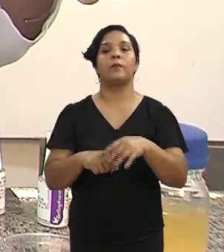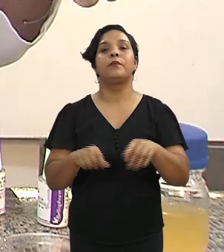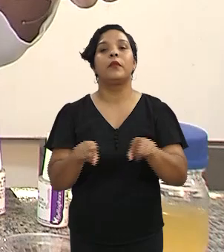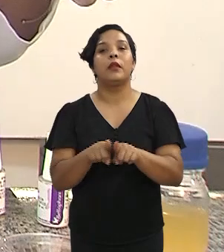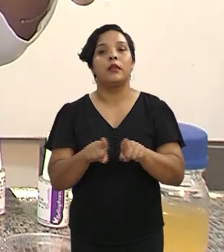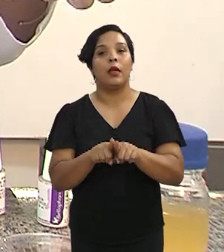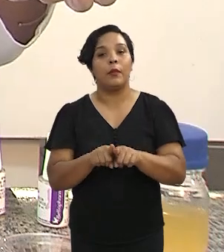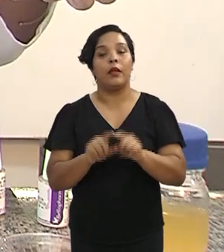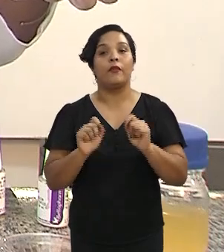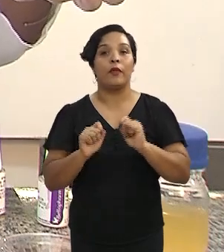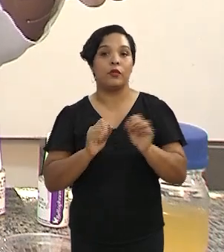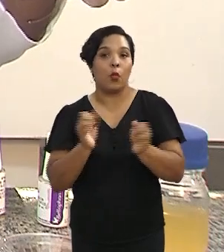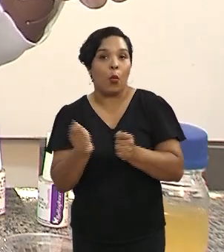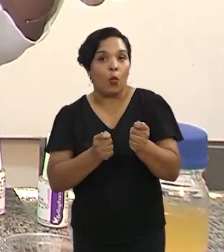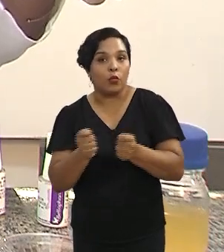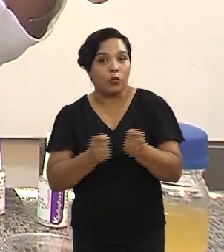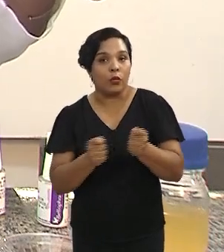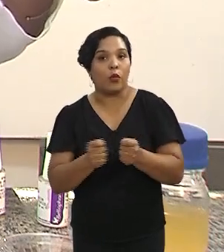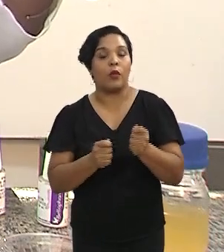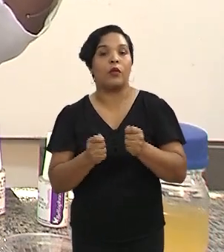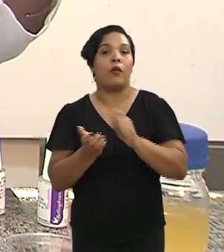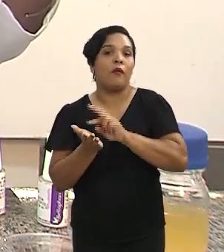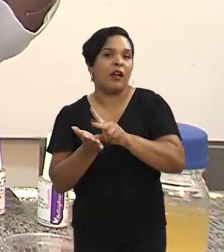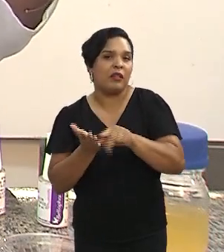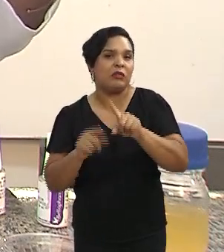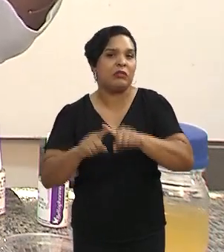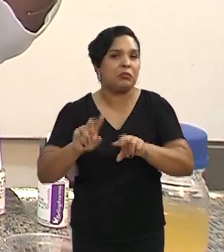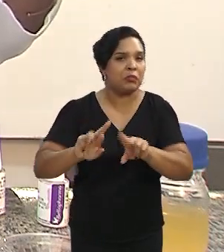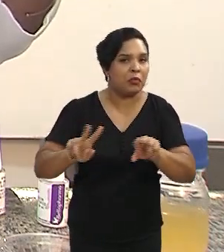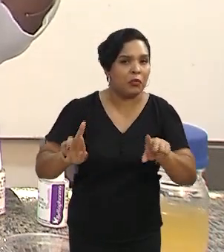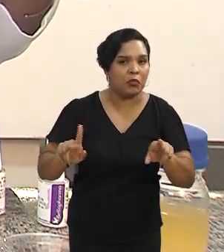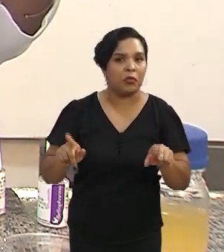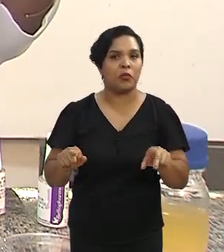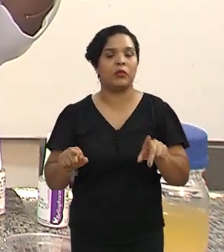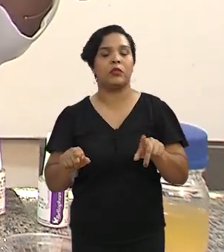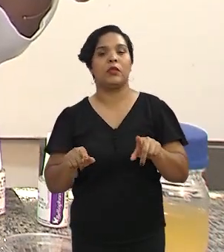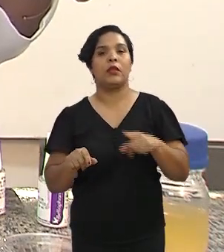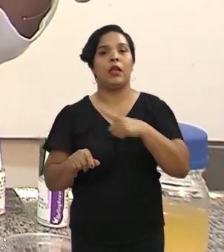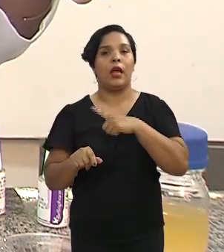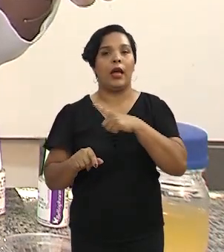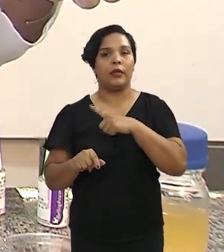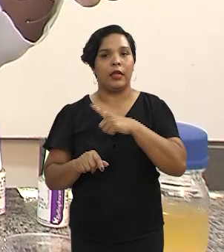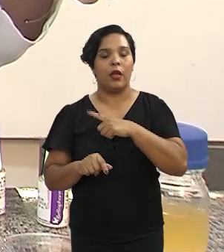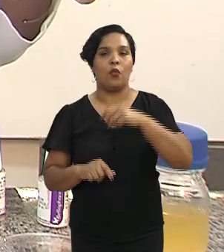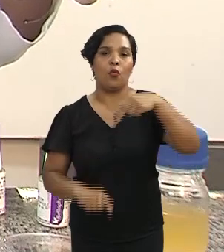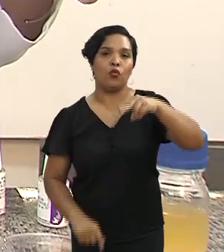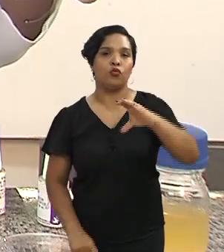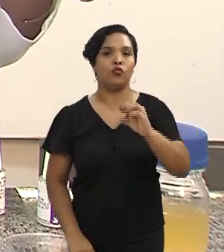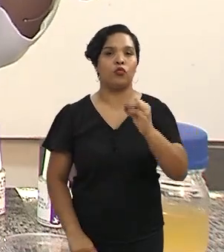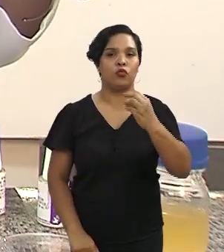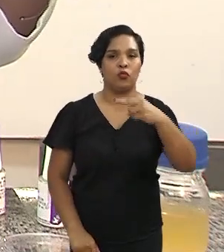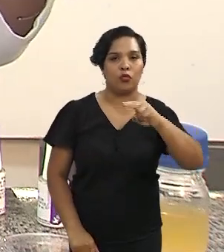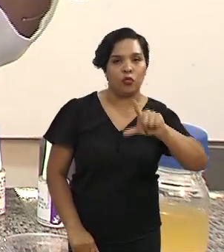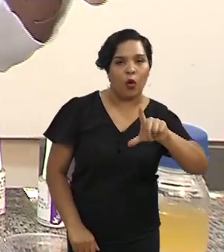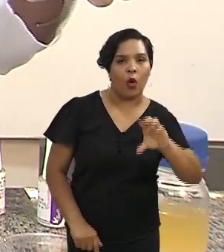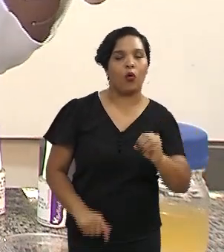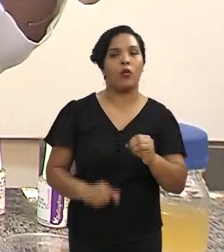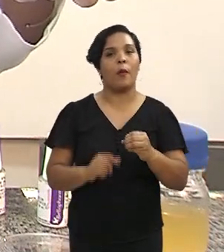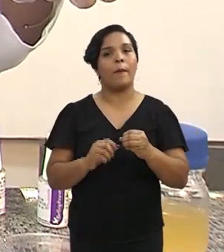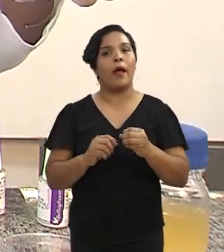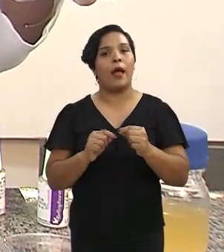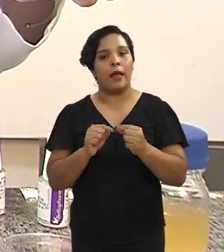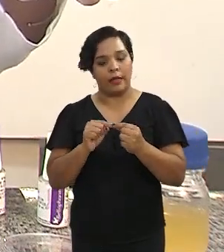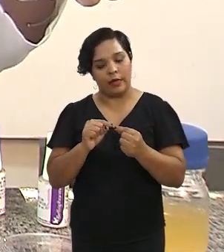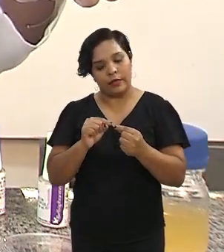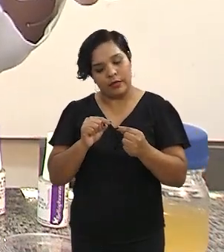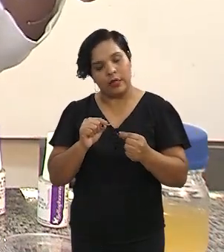de esterilidade das unhas, que é só ela, com o PBS. Temos o controle do inóculo fúngico, que vai ser o inóculo fúngico ali com as unhas para ele